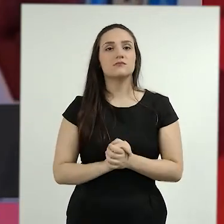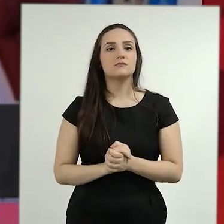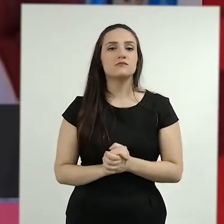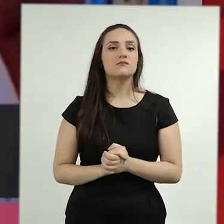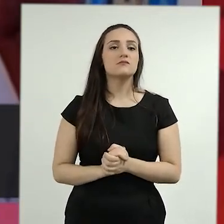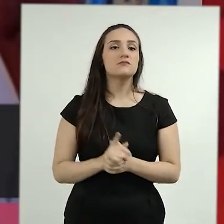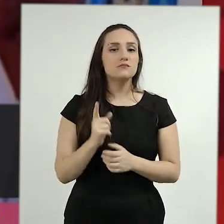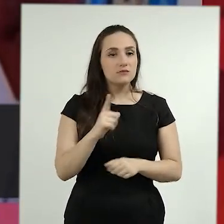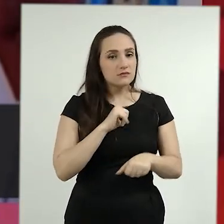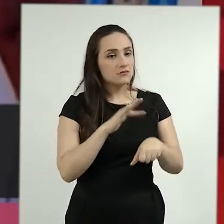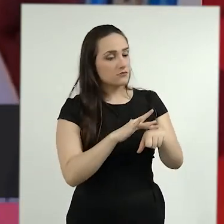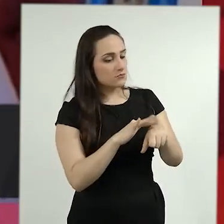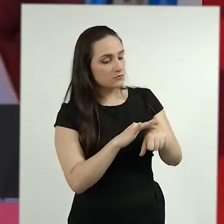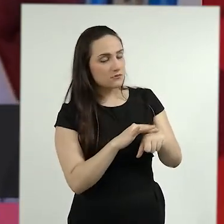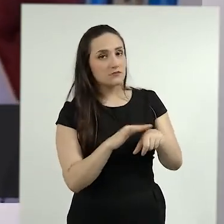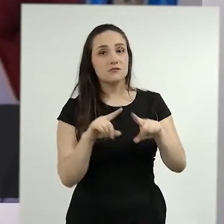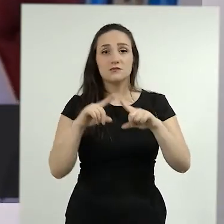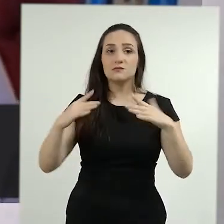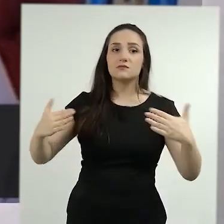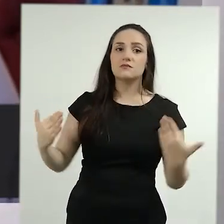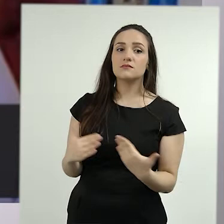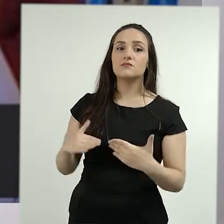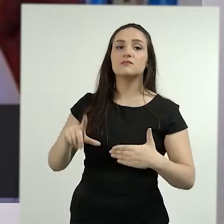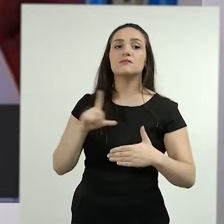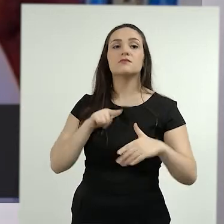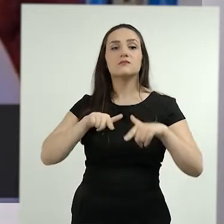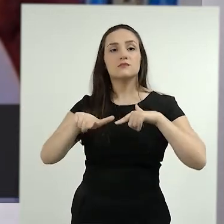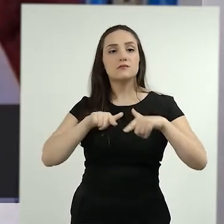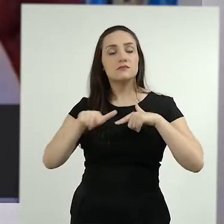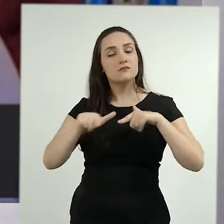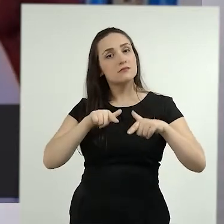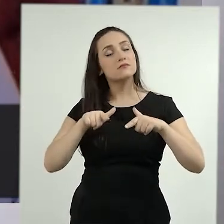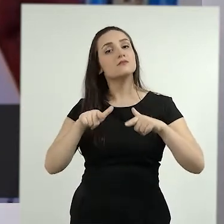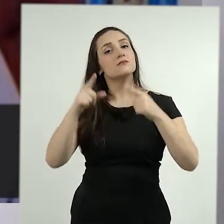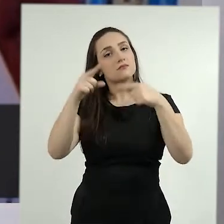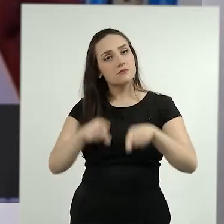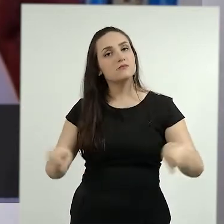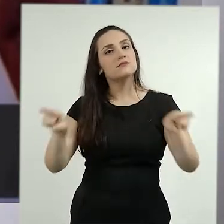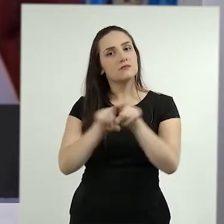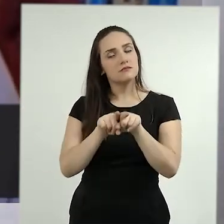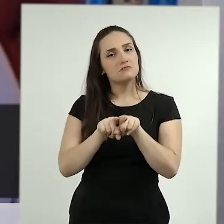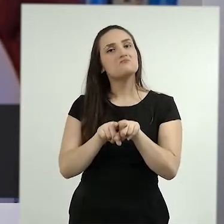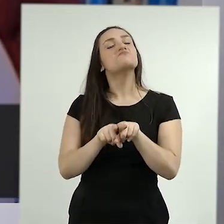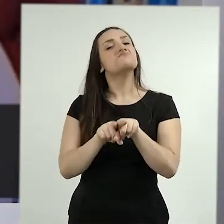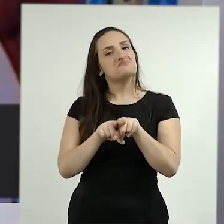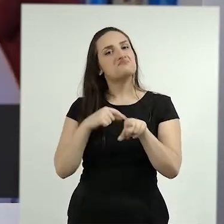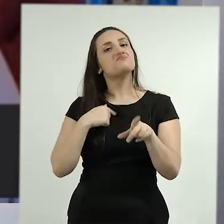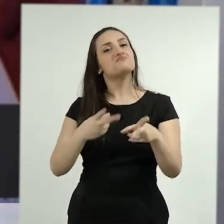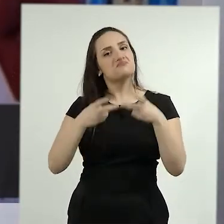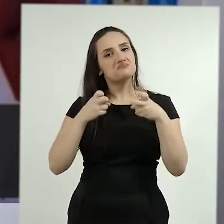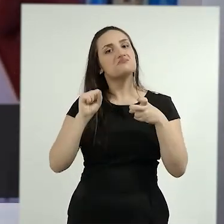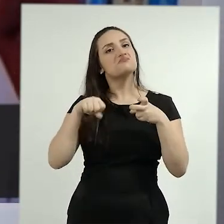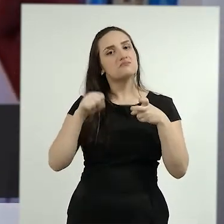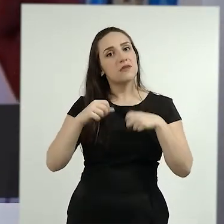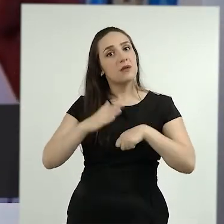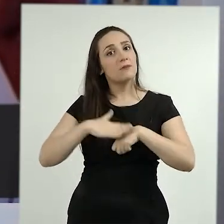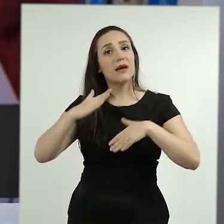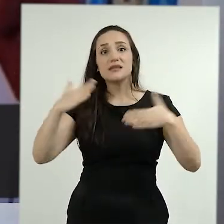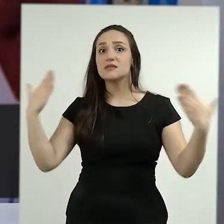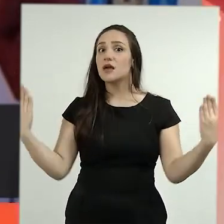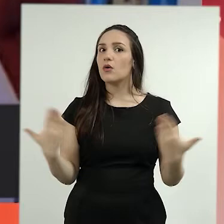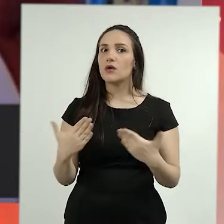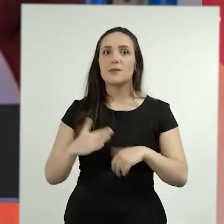só essas questões de pandemia, mas também esse trabalho contínuo em parceria, a gente tem percebido, sim, que tem existido